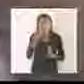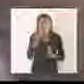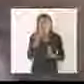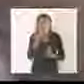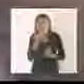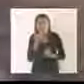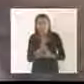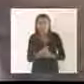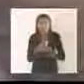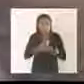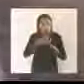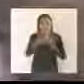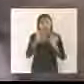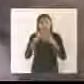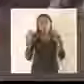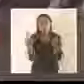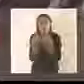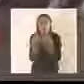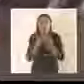família.